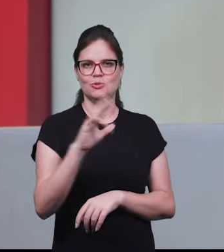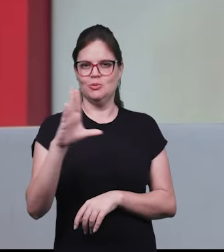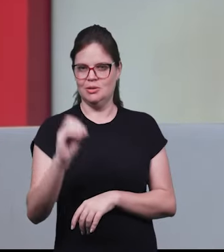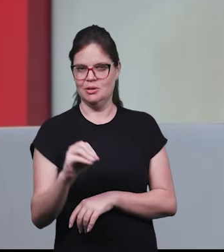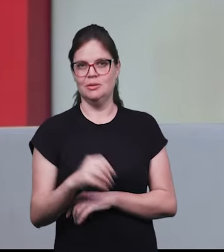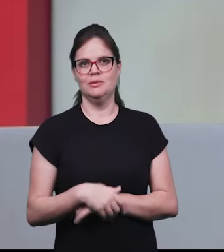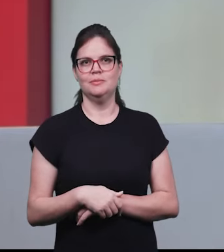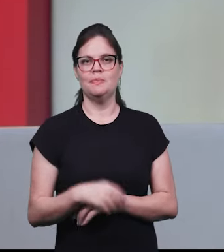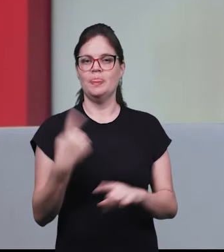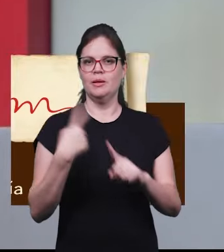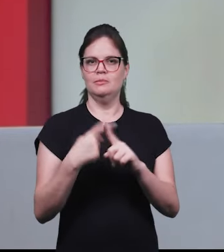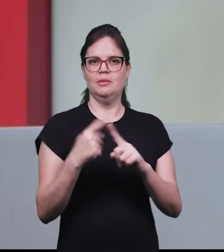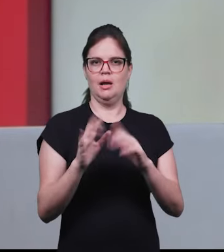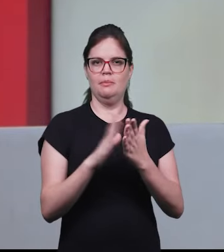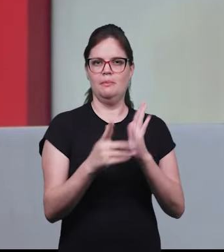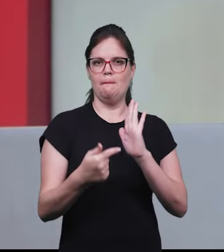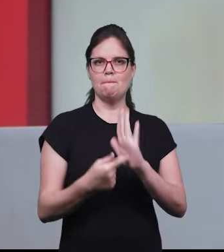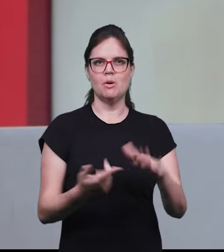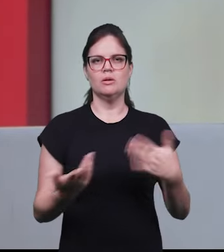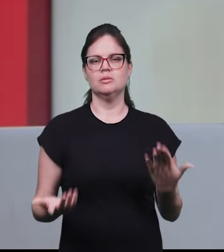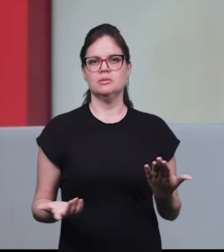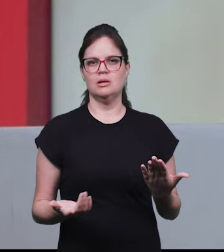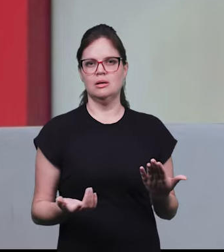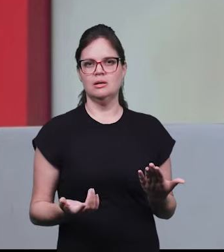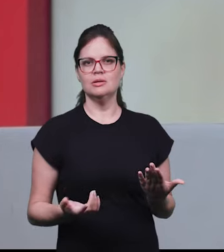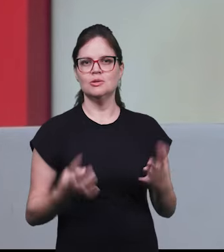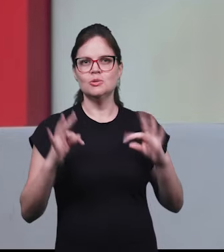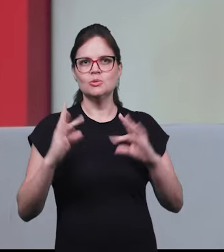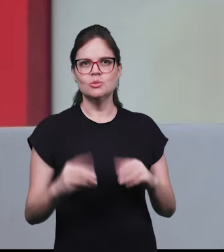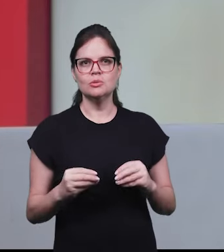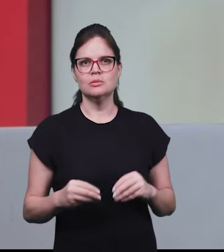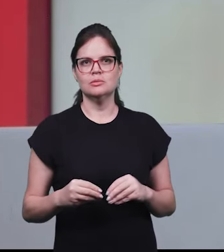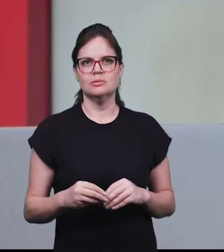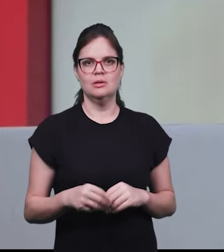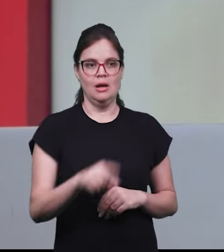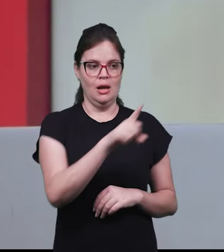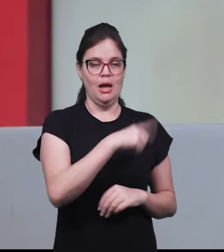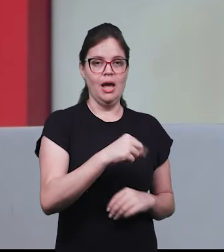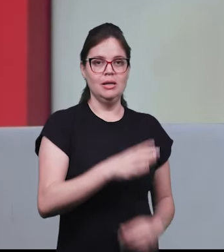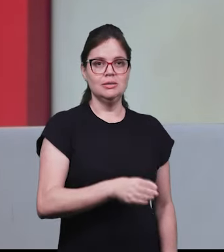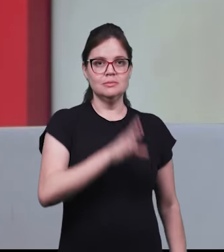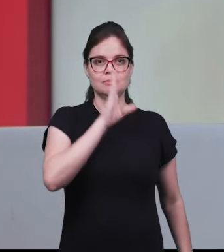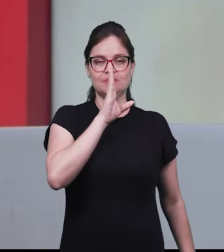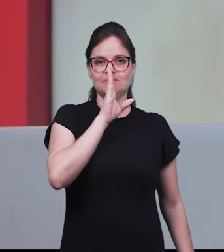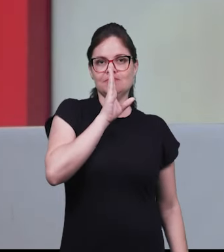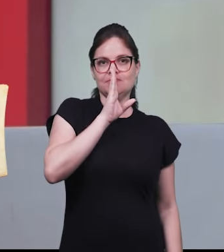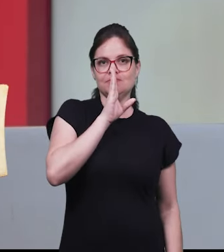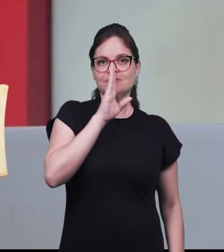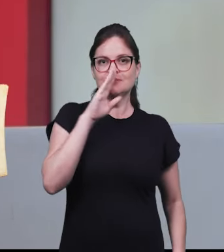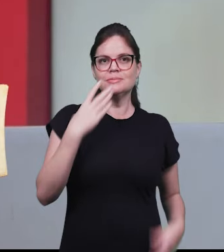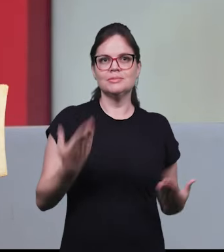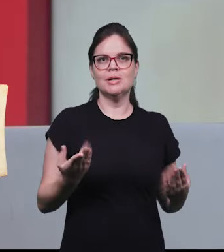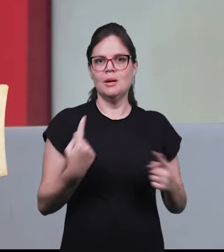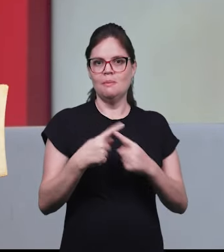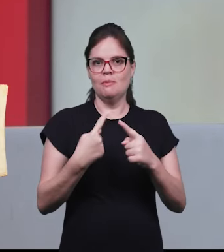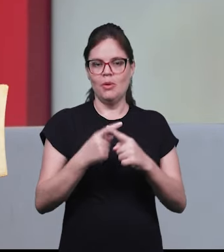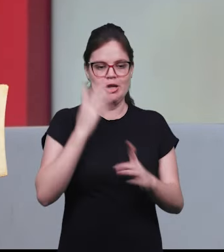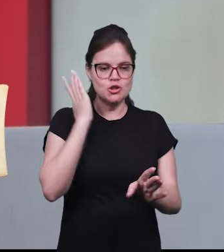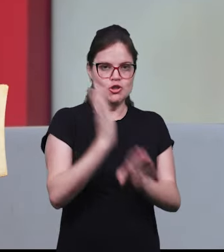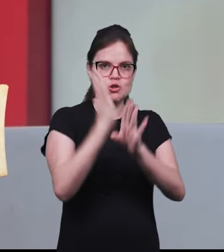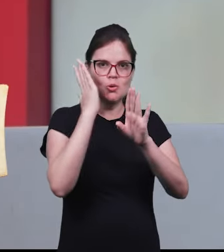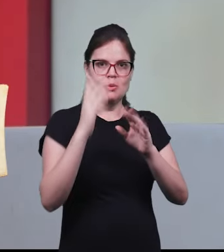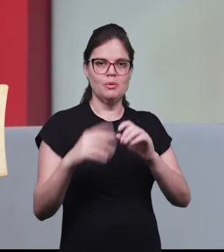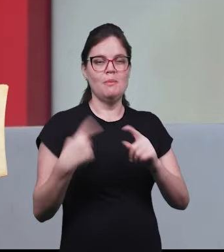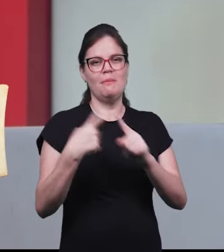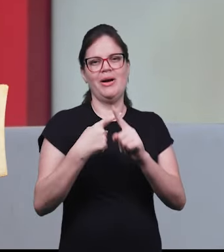cada mitologia, cada fato inverídico, cada mentira, não sei o quê. Os críticos se calaram dentro de um negócio como esse aqui. Apareceu um cilindro